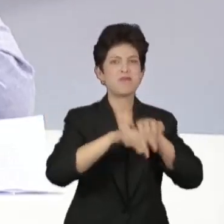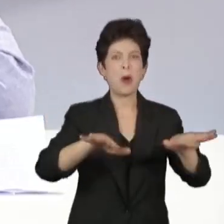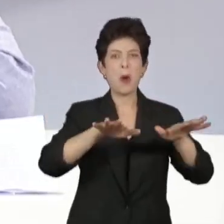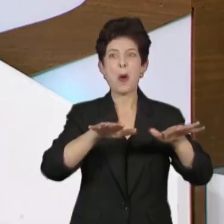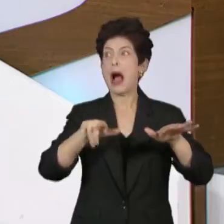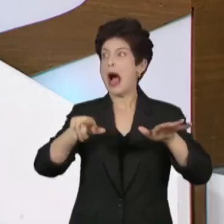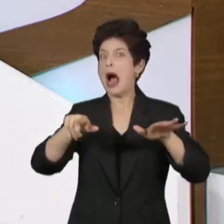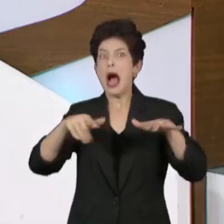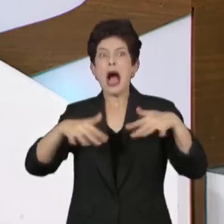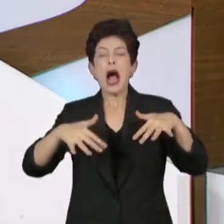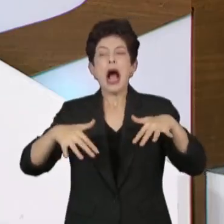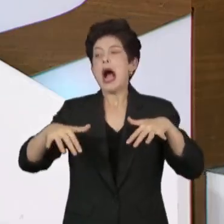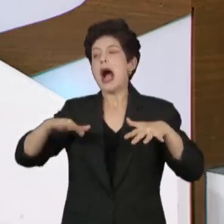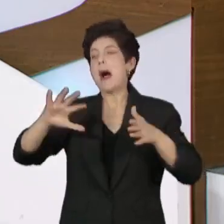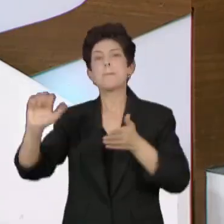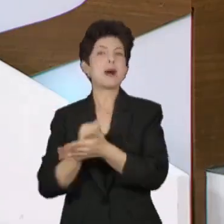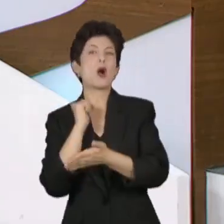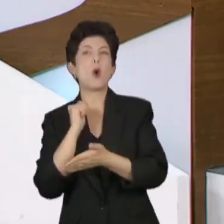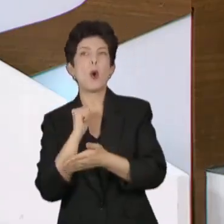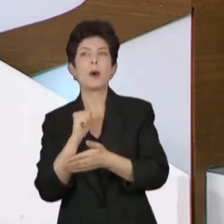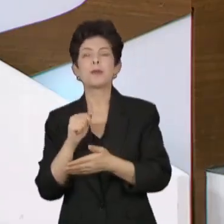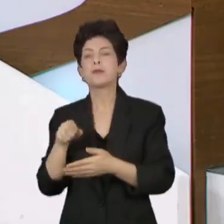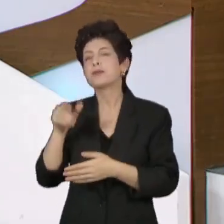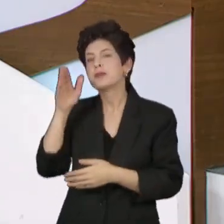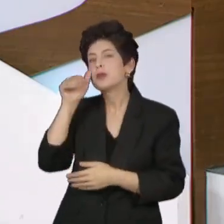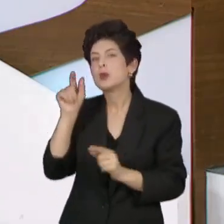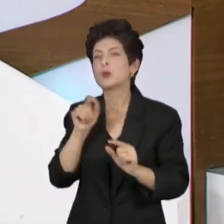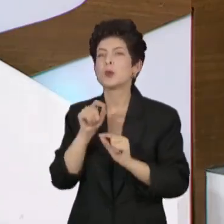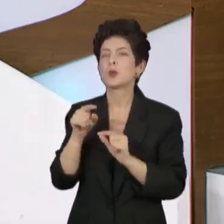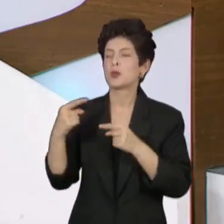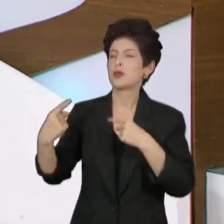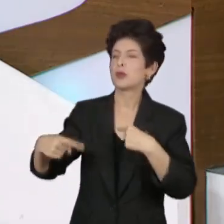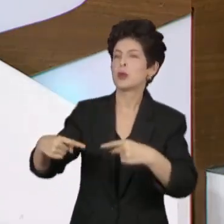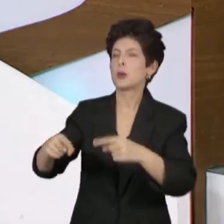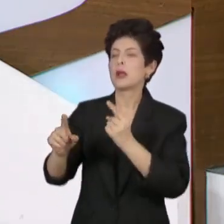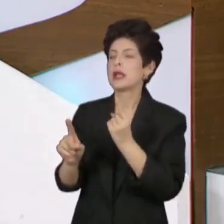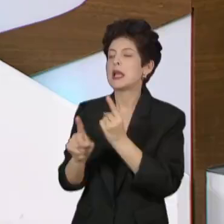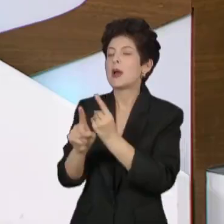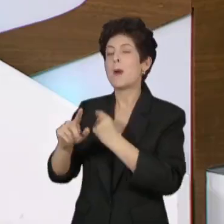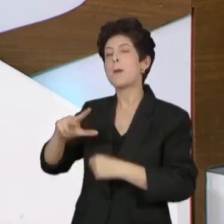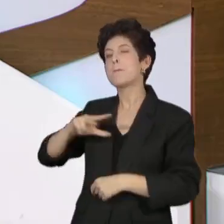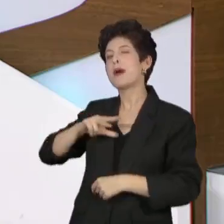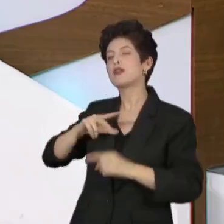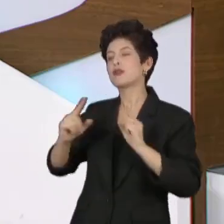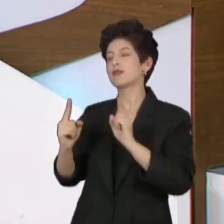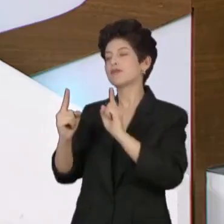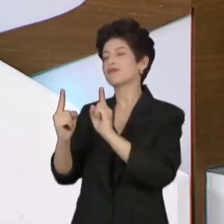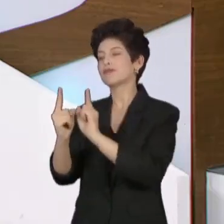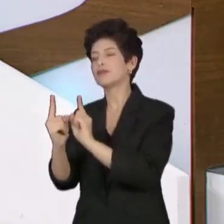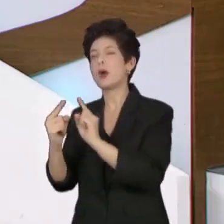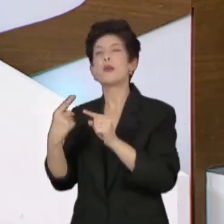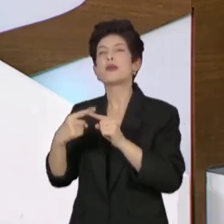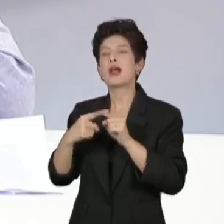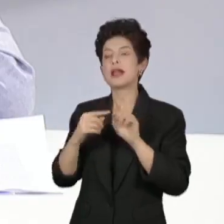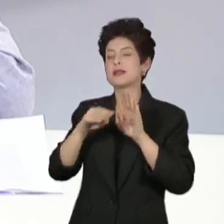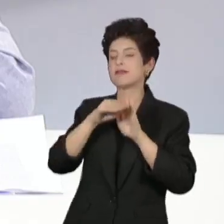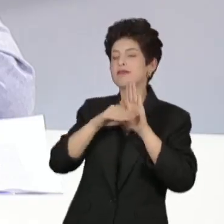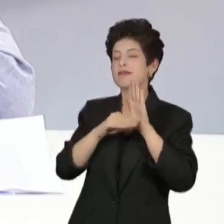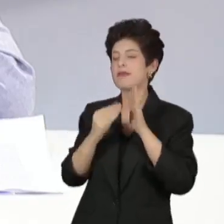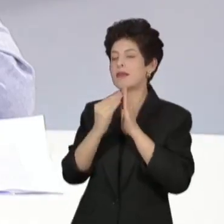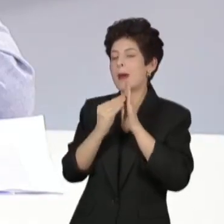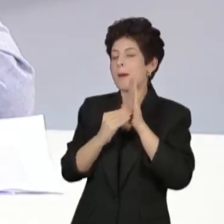foto. Queria saber, ministro, primeiro, o que se discute nesses encontros privados? Por que essas agendas não